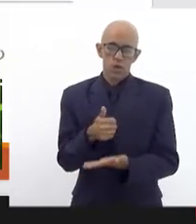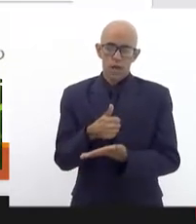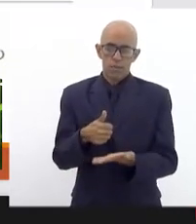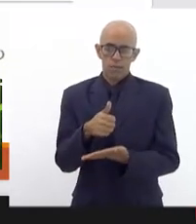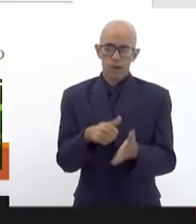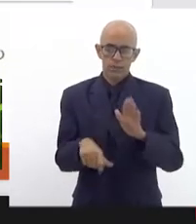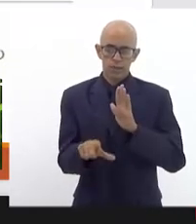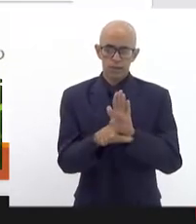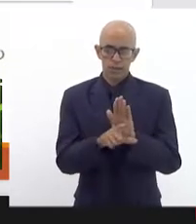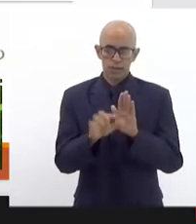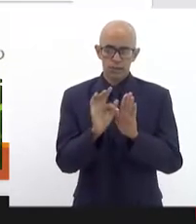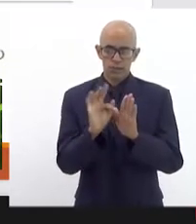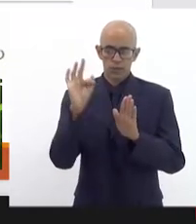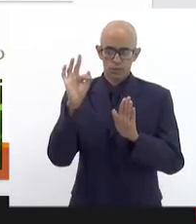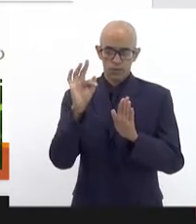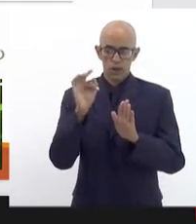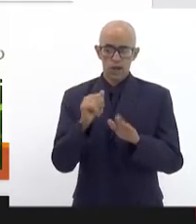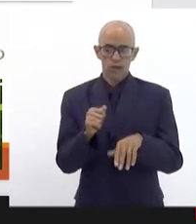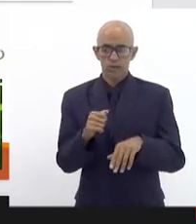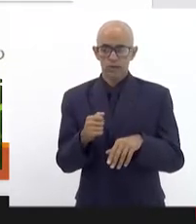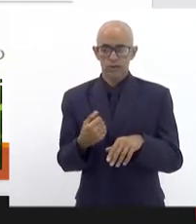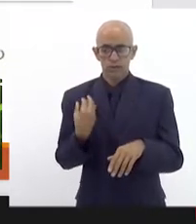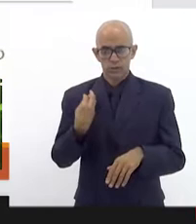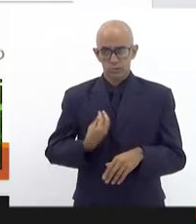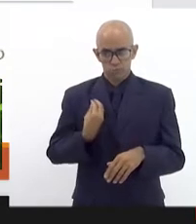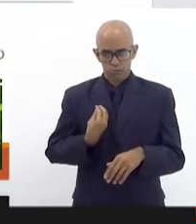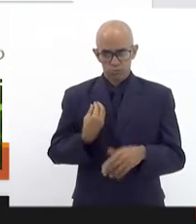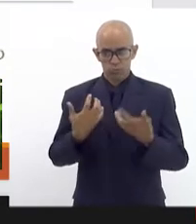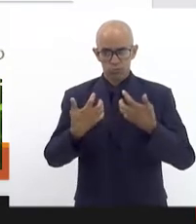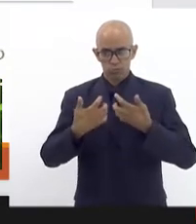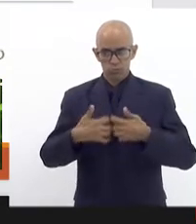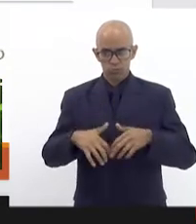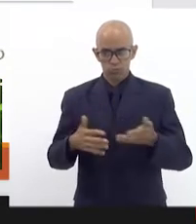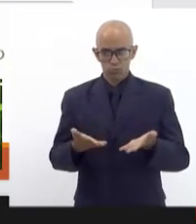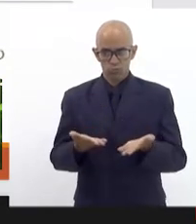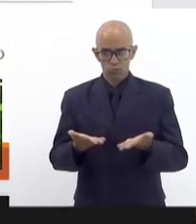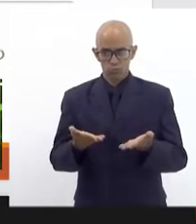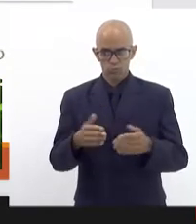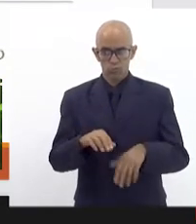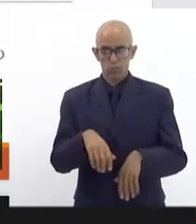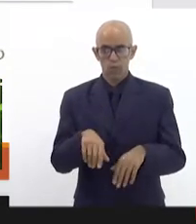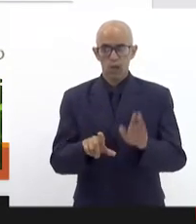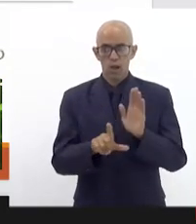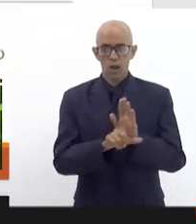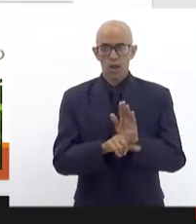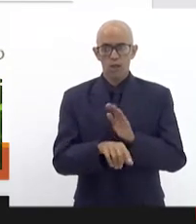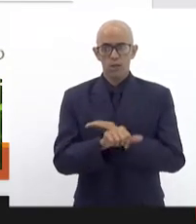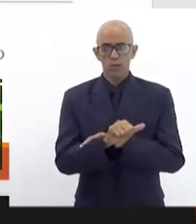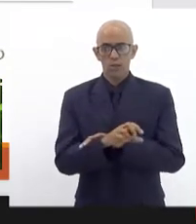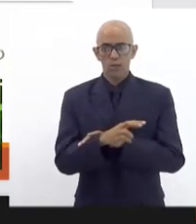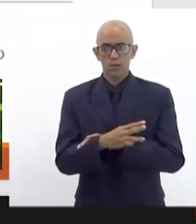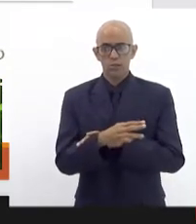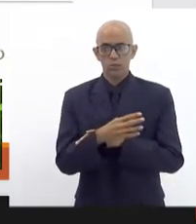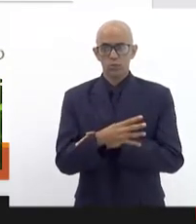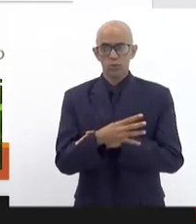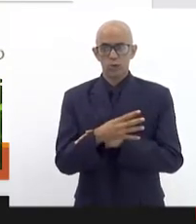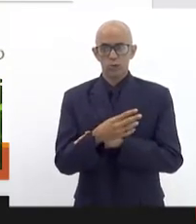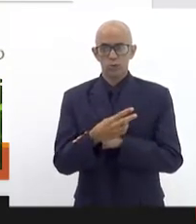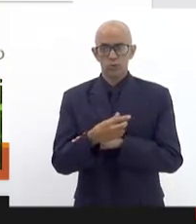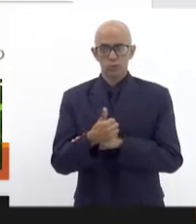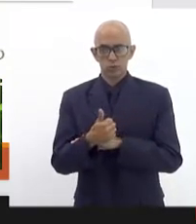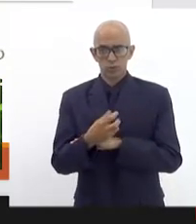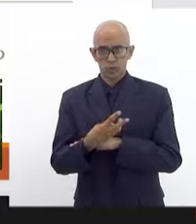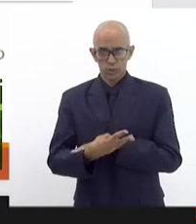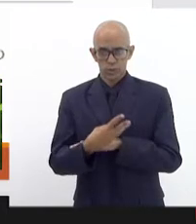nas leis federais vigentes, eu diria, o Marco Nacional de Ciência e Tecnologia, que é a Lei 13.243 de 2016, a Lei de